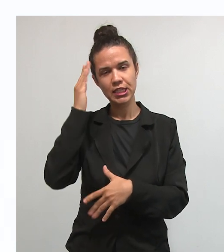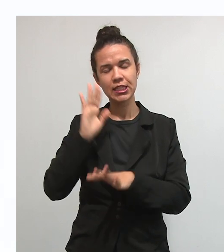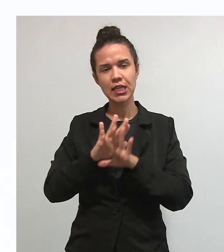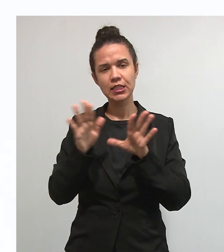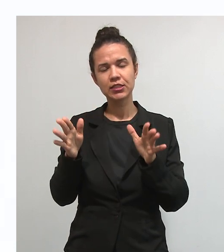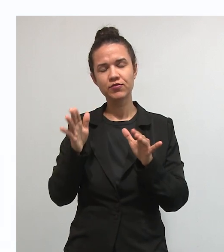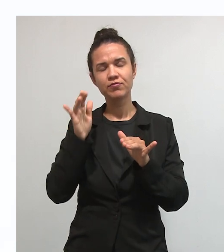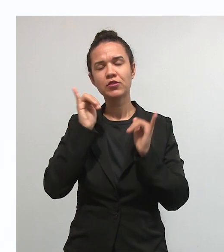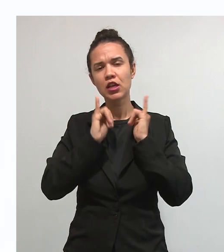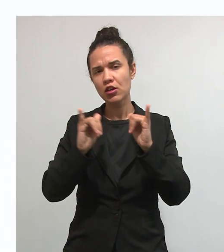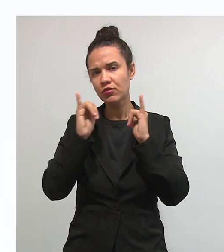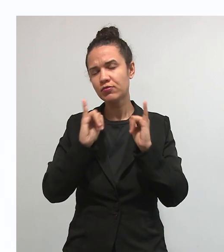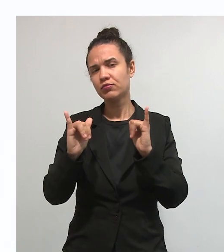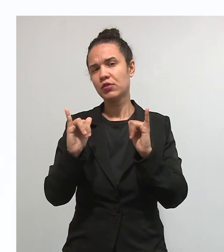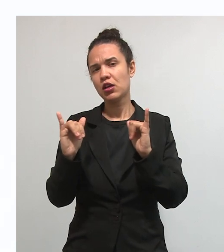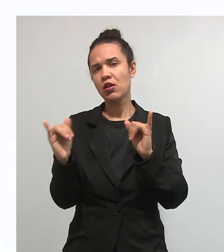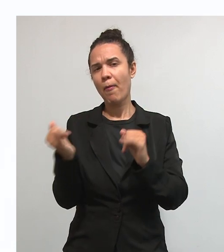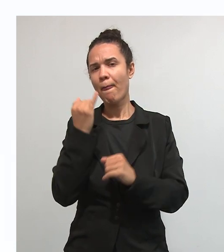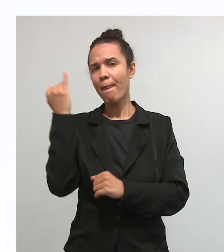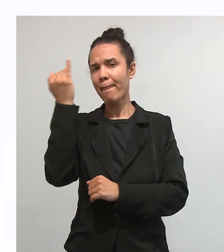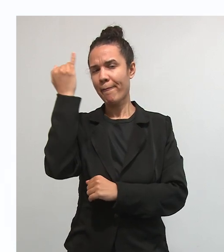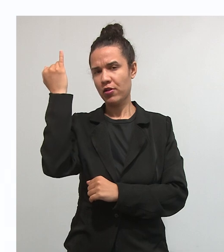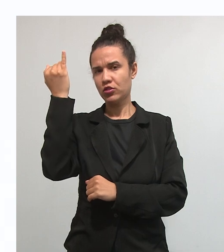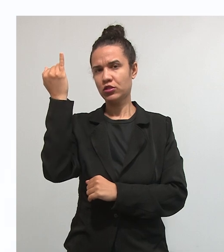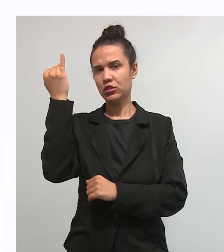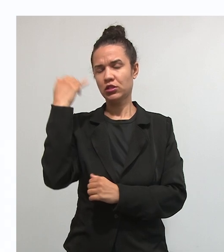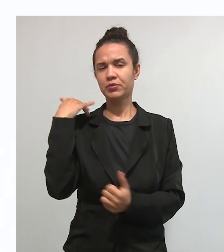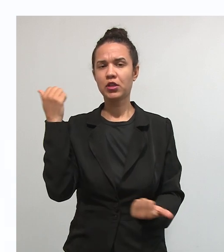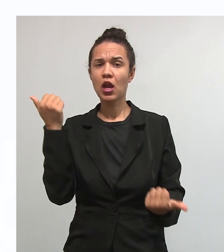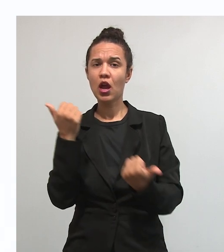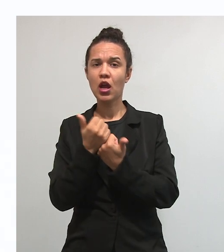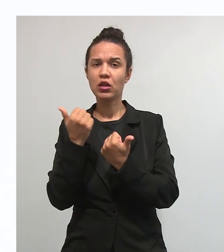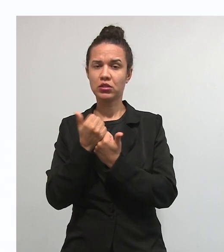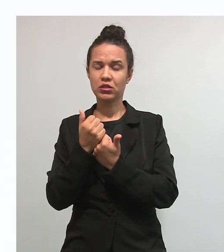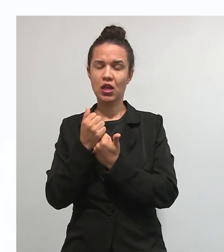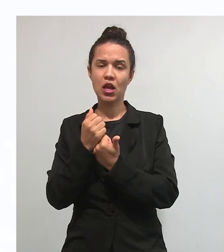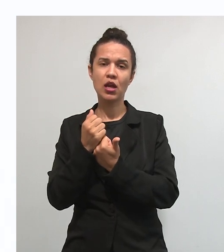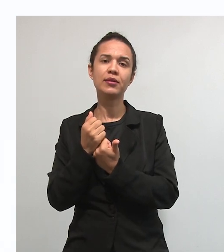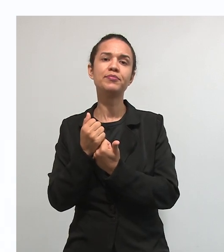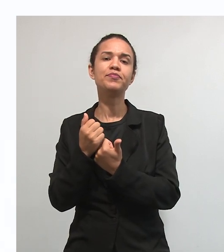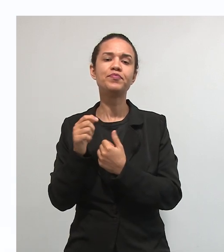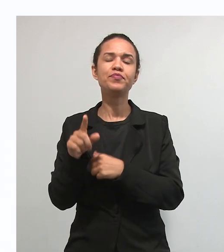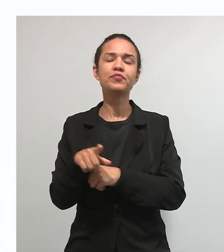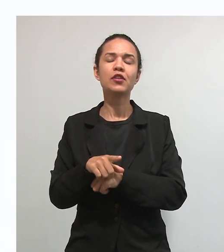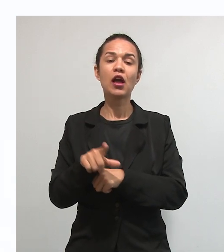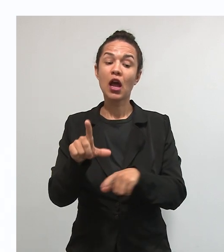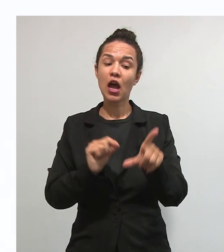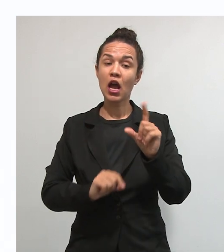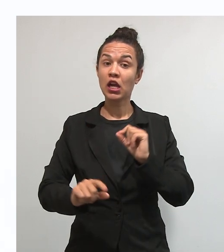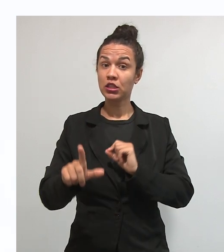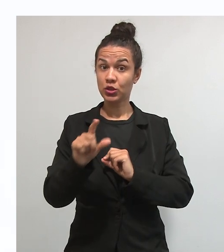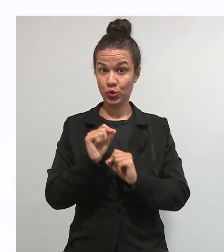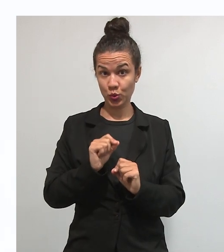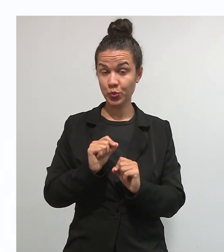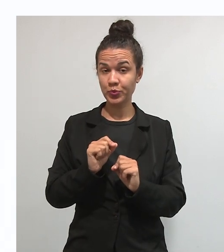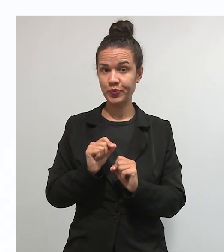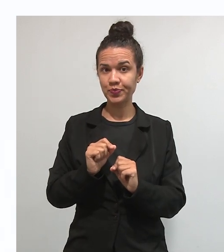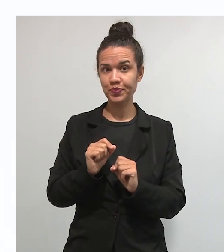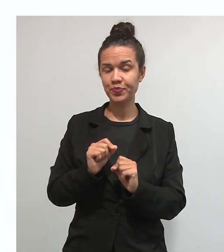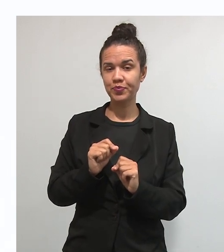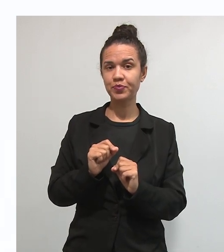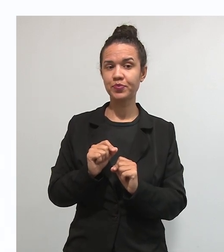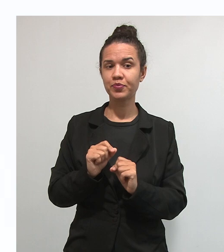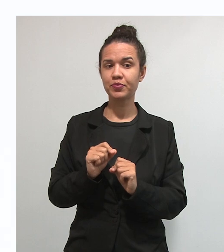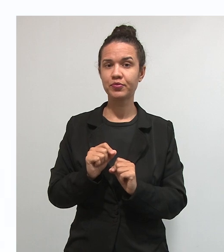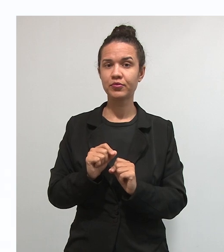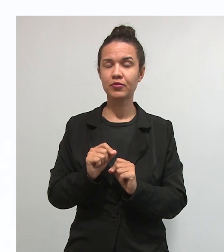informações úteis, né, te auxiliar, essas demonstrações te auxiliar na tomada de decisão, se